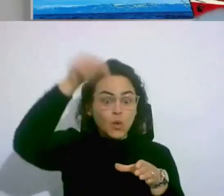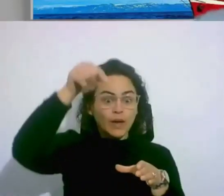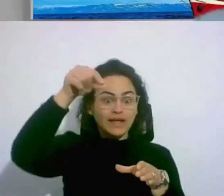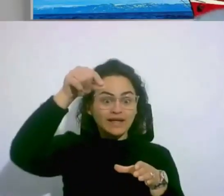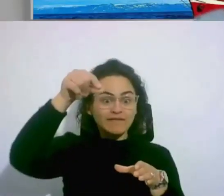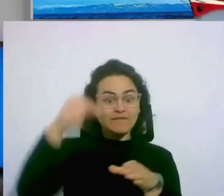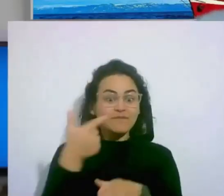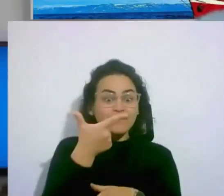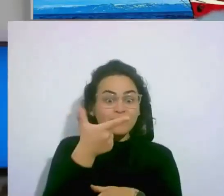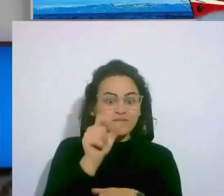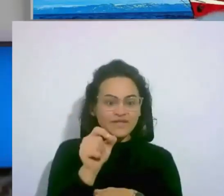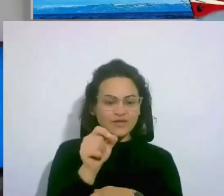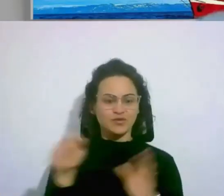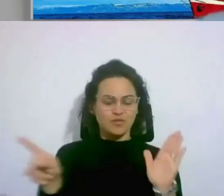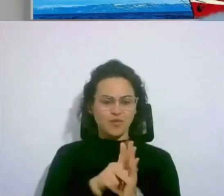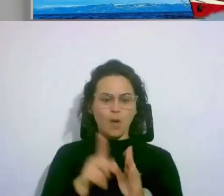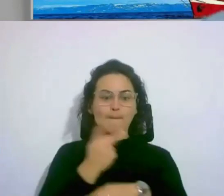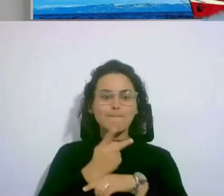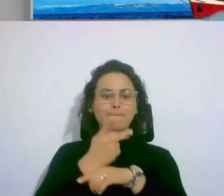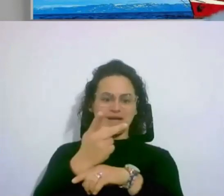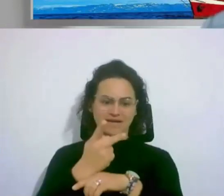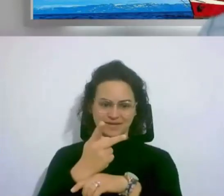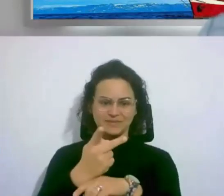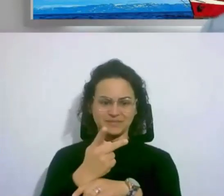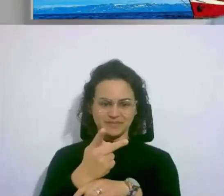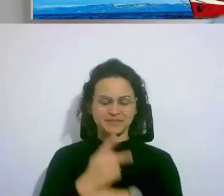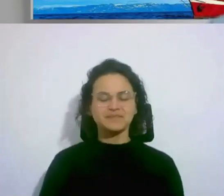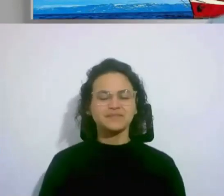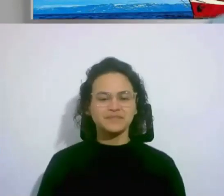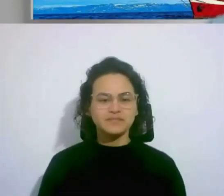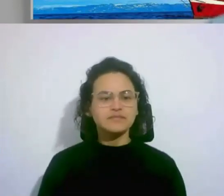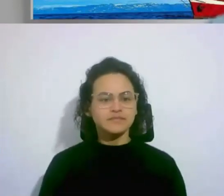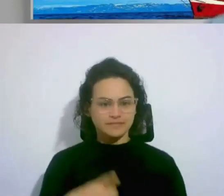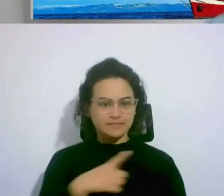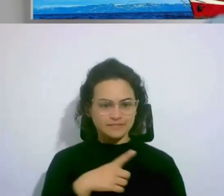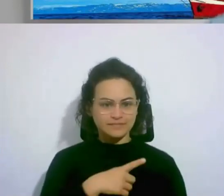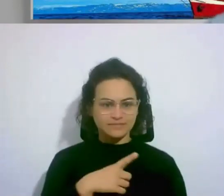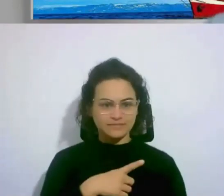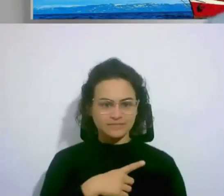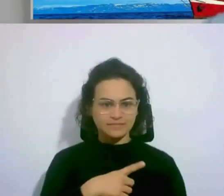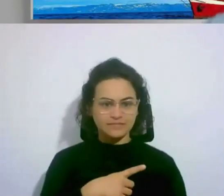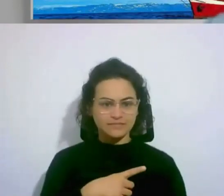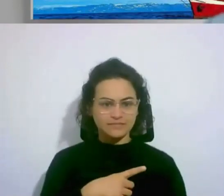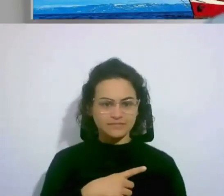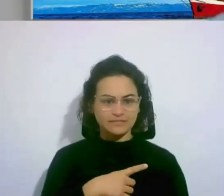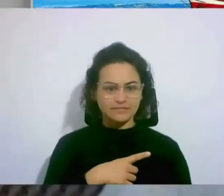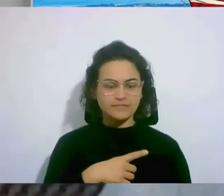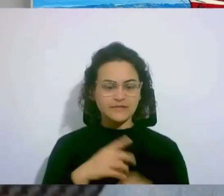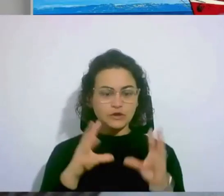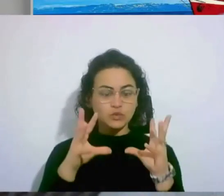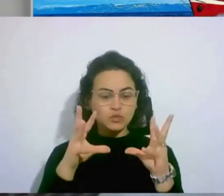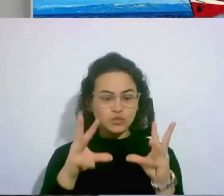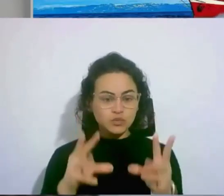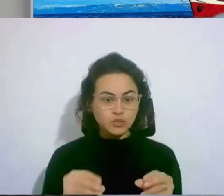concorrer aos prêmios ao final desse ano Rotário. Então, nós estamos aqui randomicamente com todos os inscritos e vamos verificar se